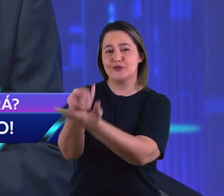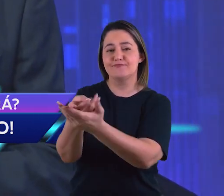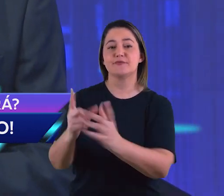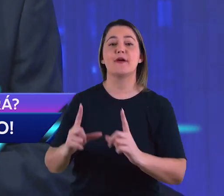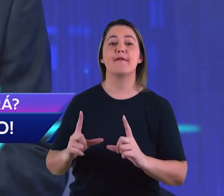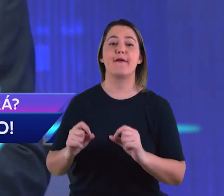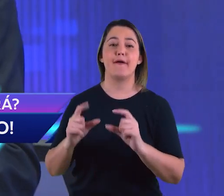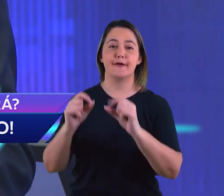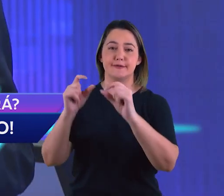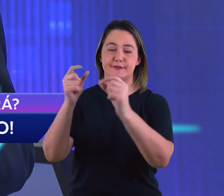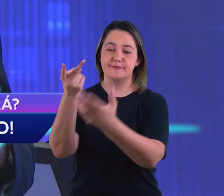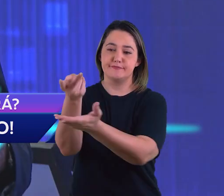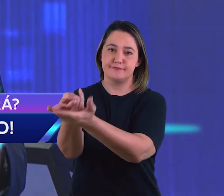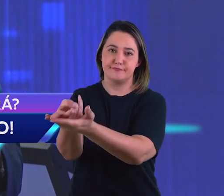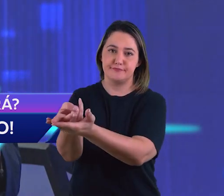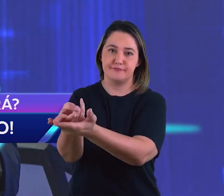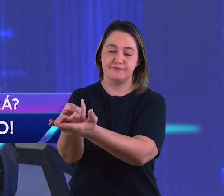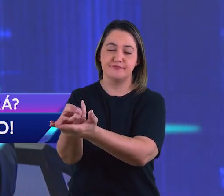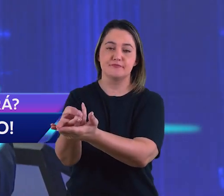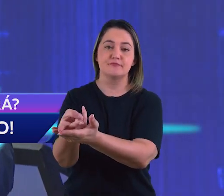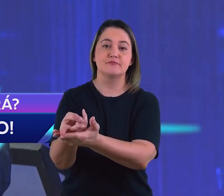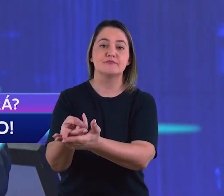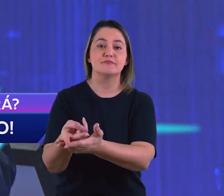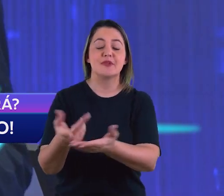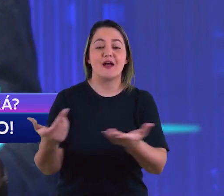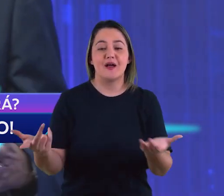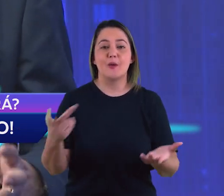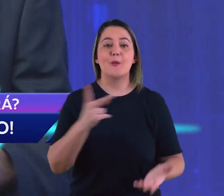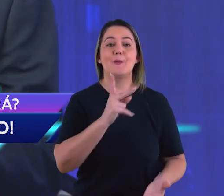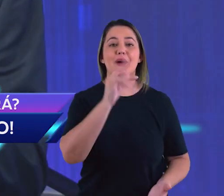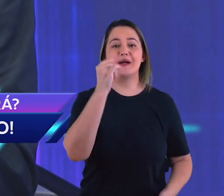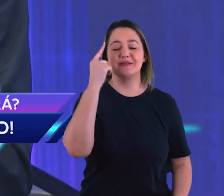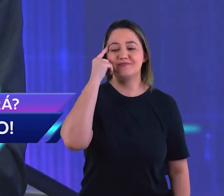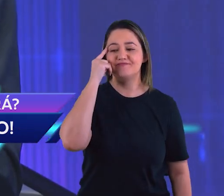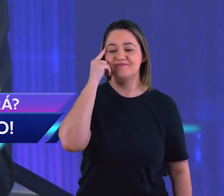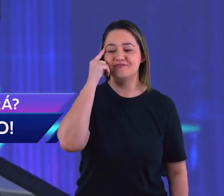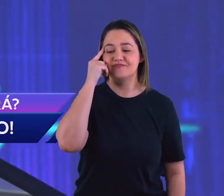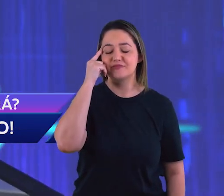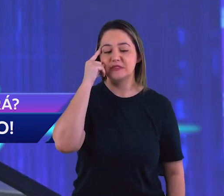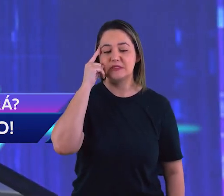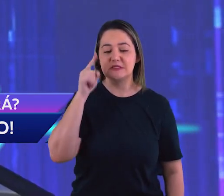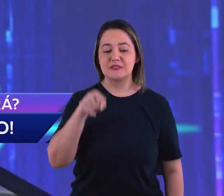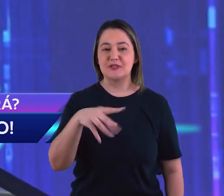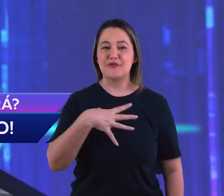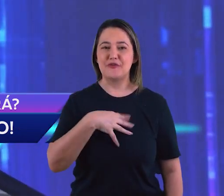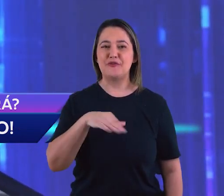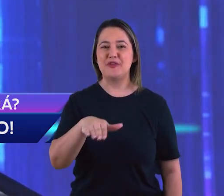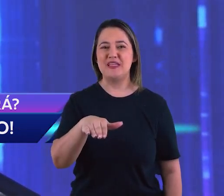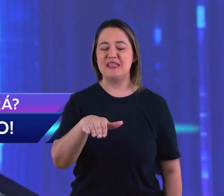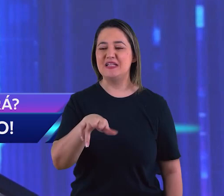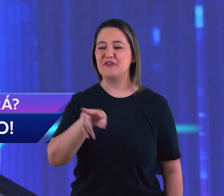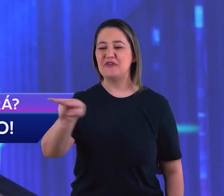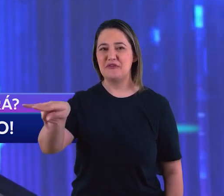debilitada. E então o pai achou melhor deixar a sua filha na casa de uma